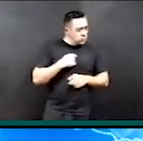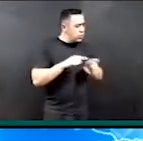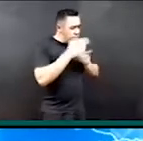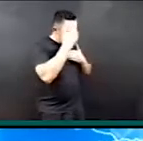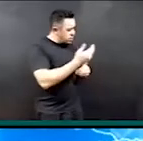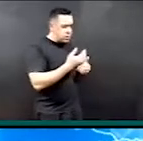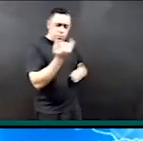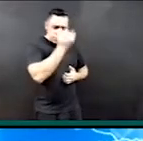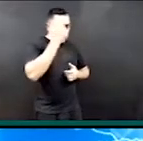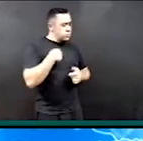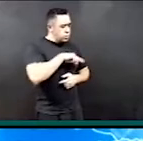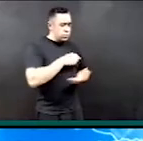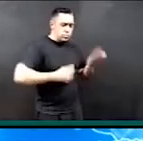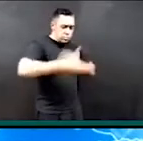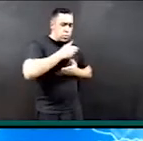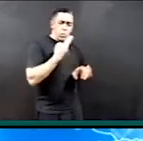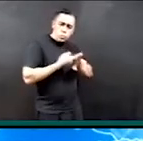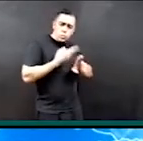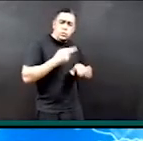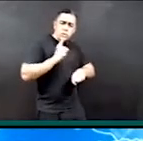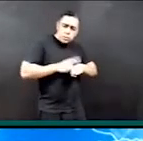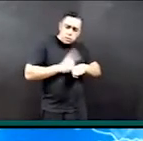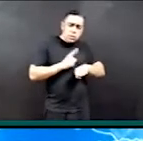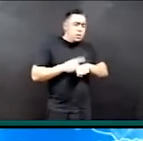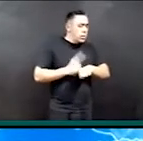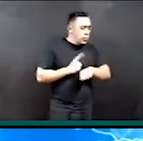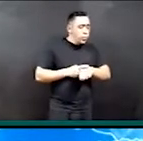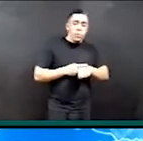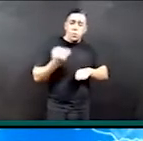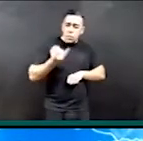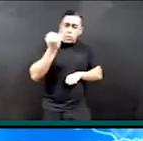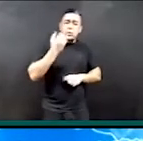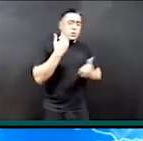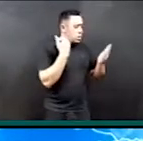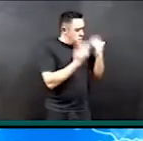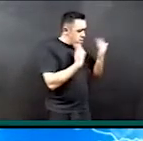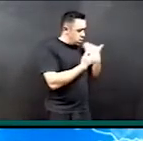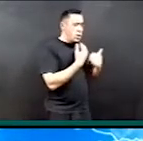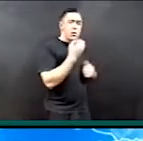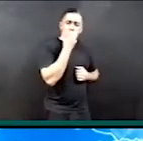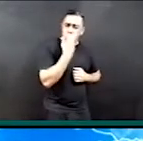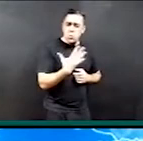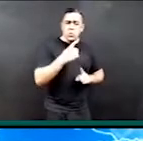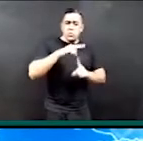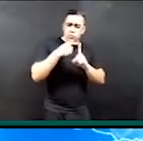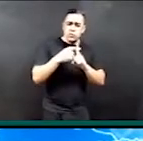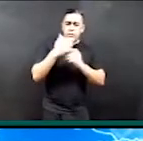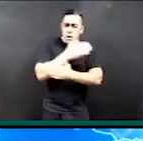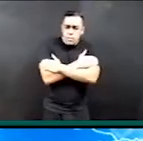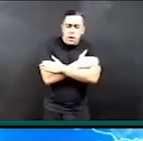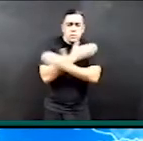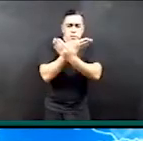Importante é isso que a gente fez, né? Utilizamos um pouquinho do nosso tempo para trocar ideias, e isso é sempre positivo. Um abraço